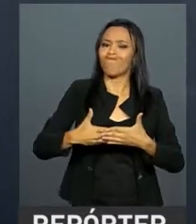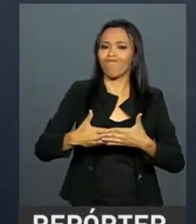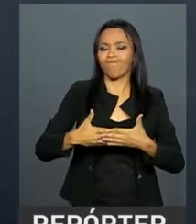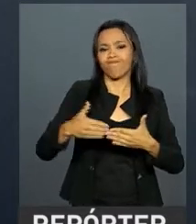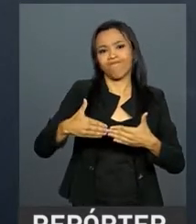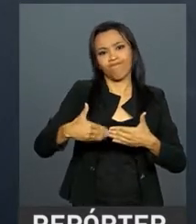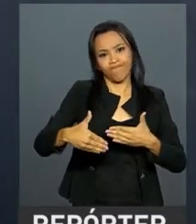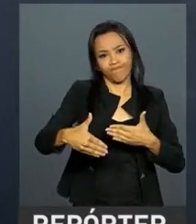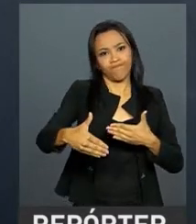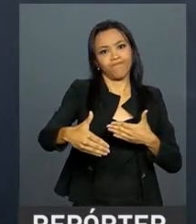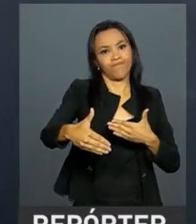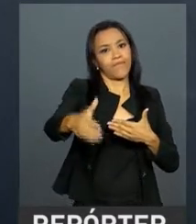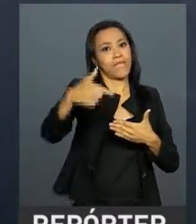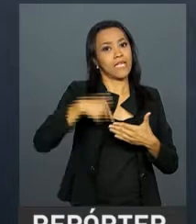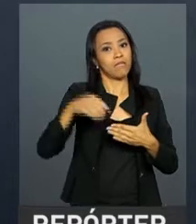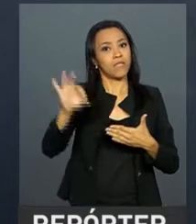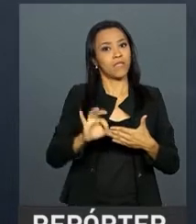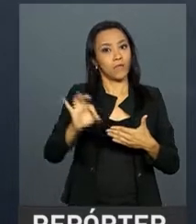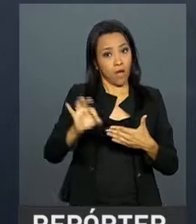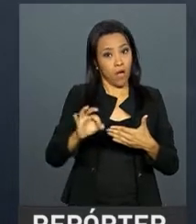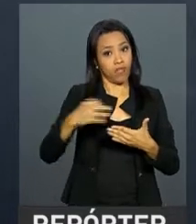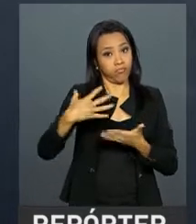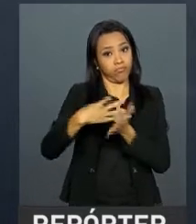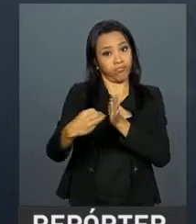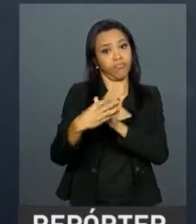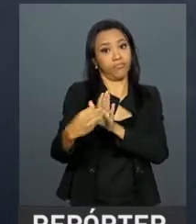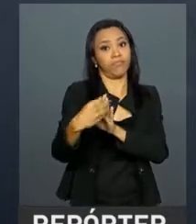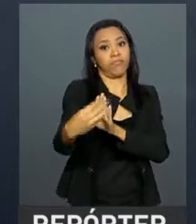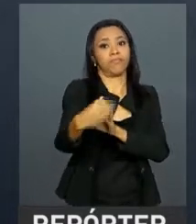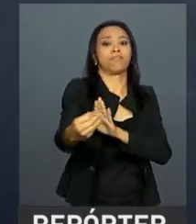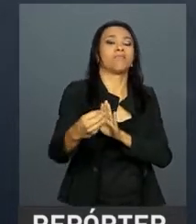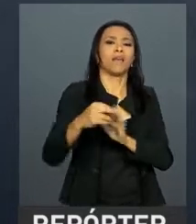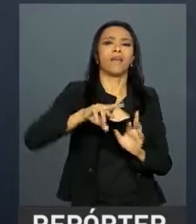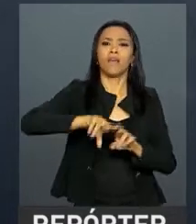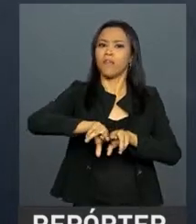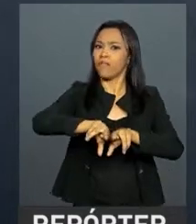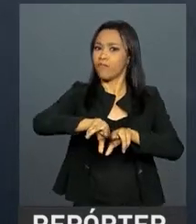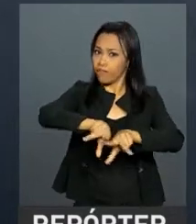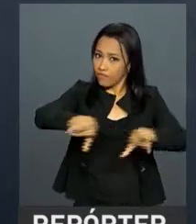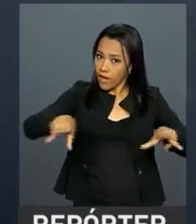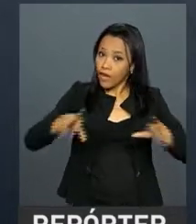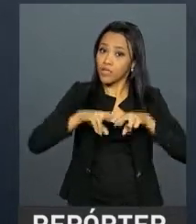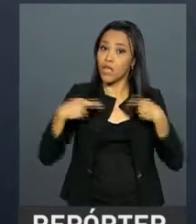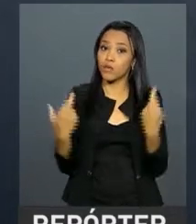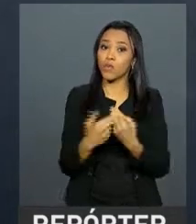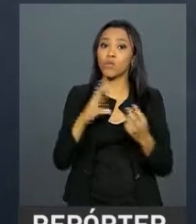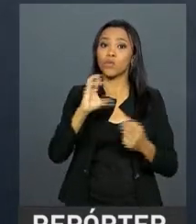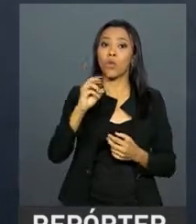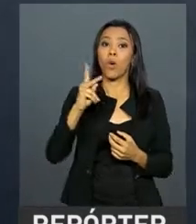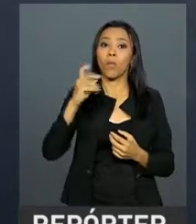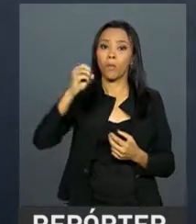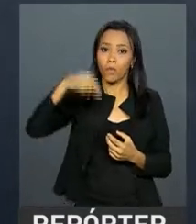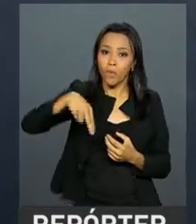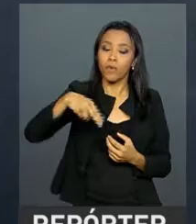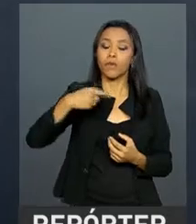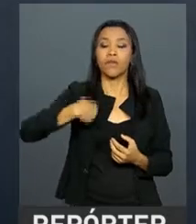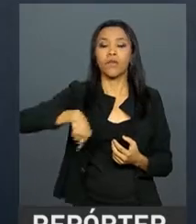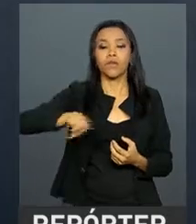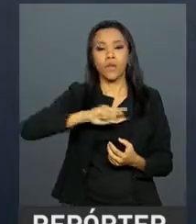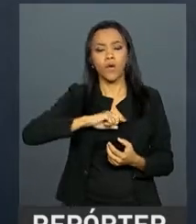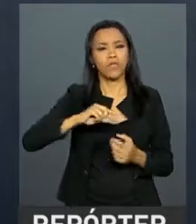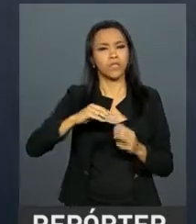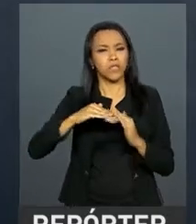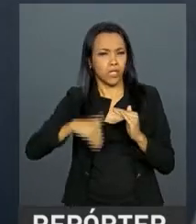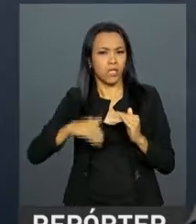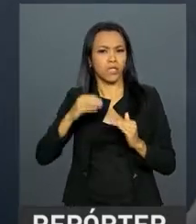que este percentual se repita em várias reuniões do Copom, permitindo que, em breve tempo, nós cheguemos a menos